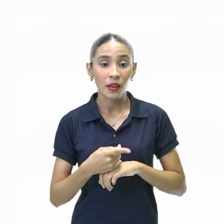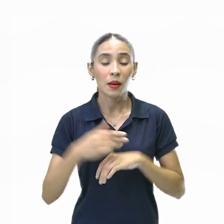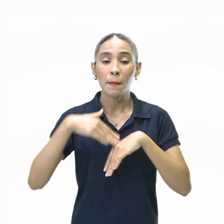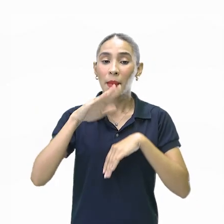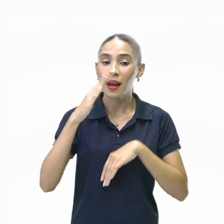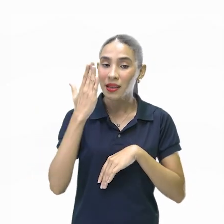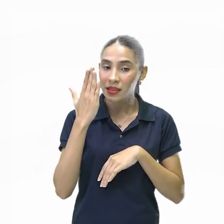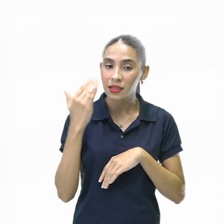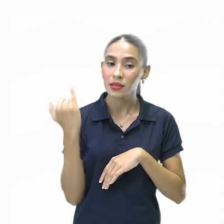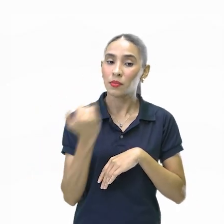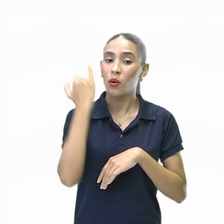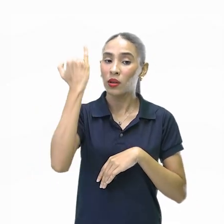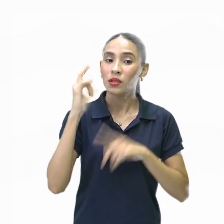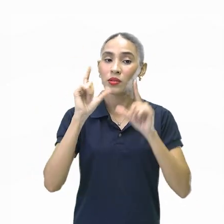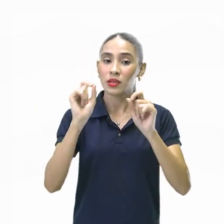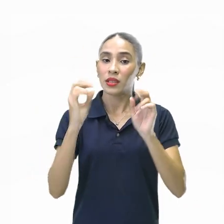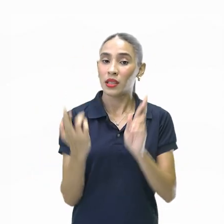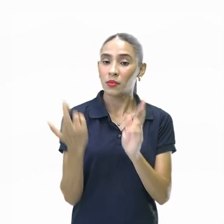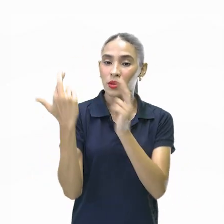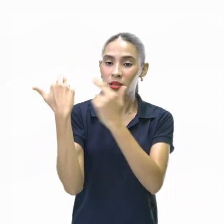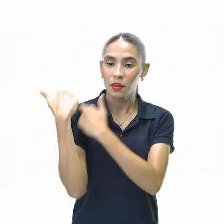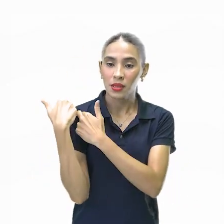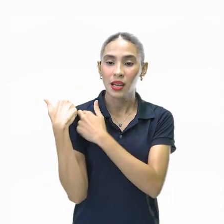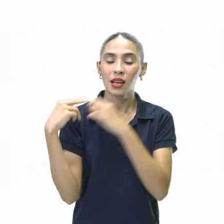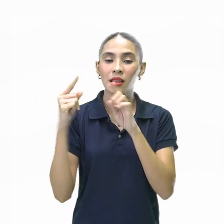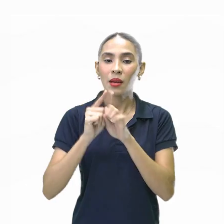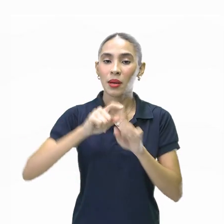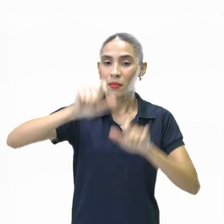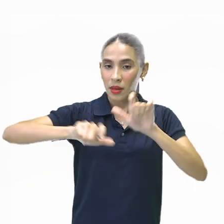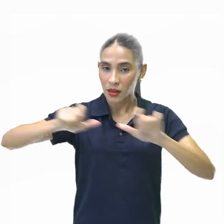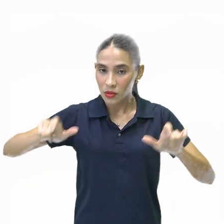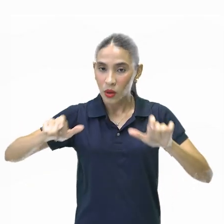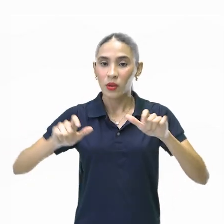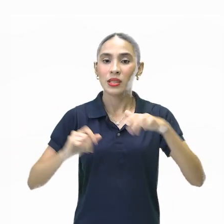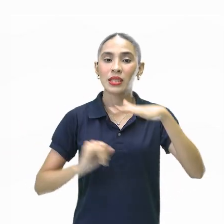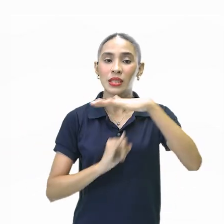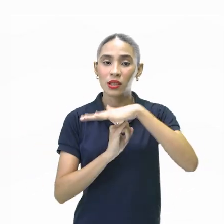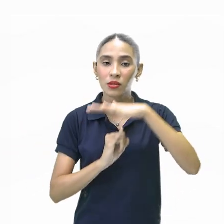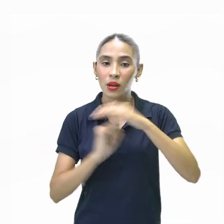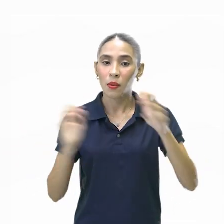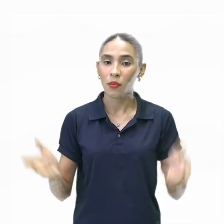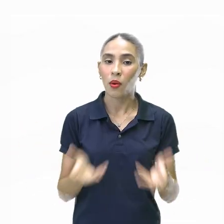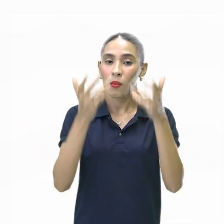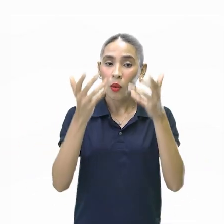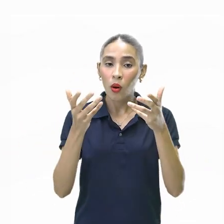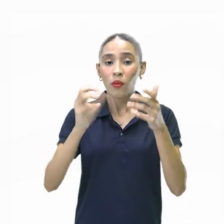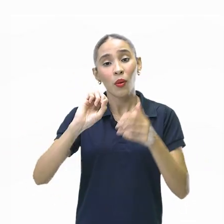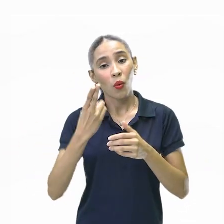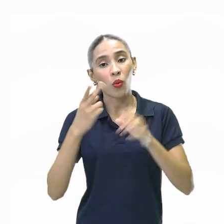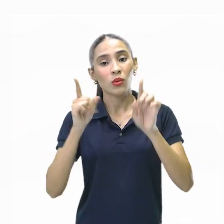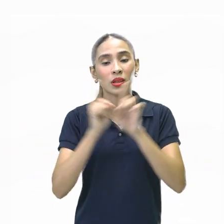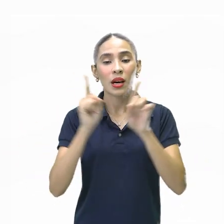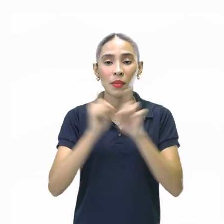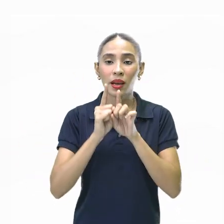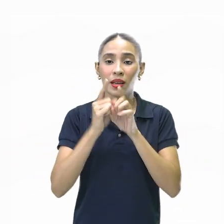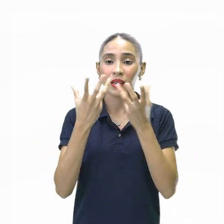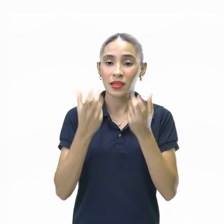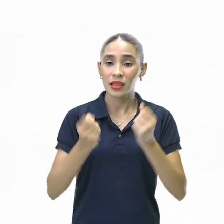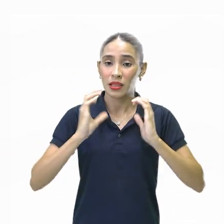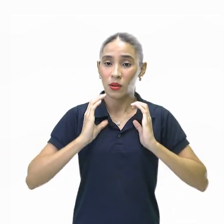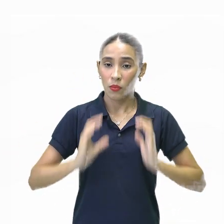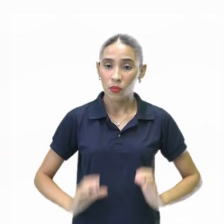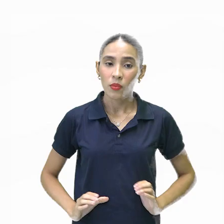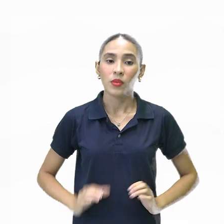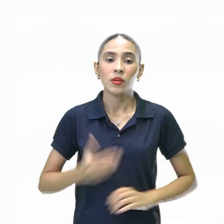importante, responsabilizar indivíduos e instituições que promovem ou toleram comportamentos racistas